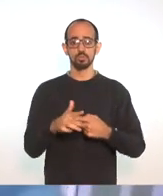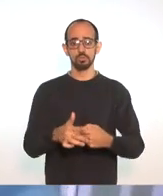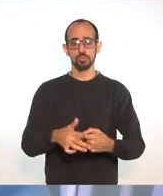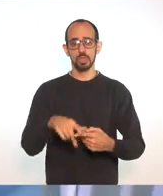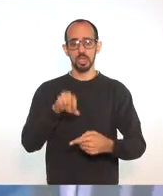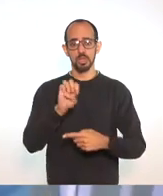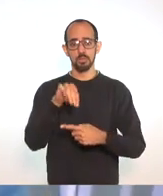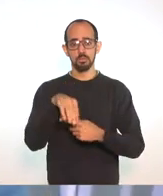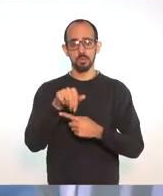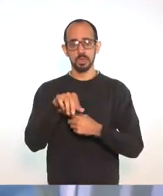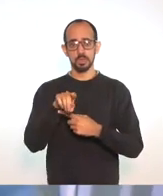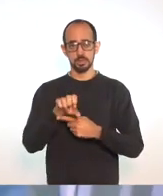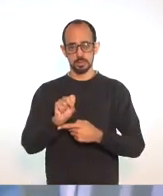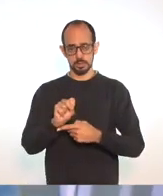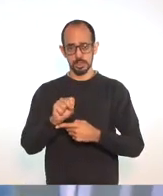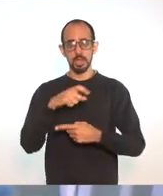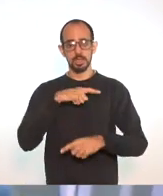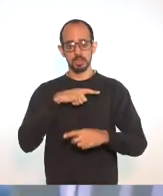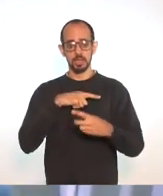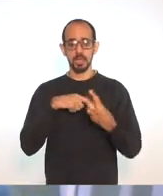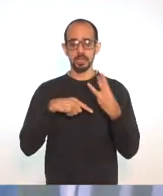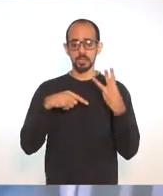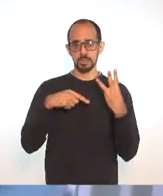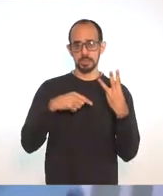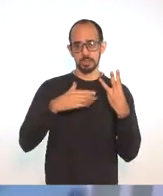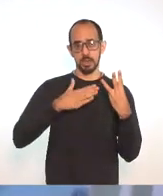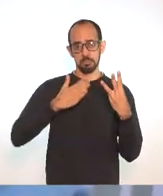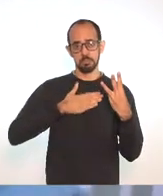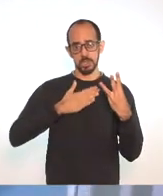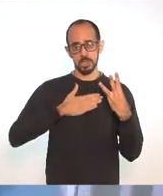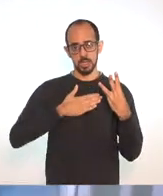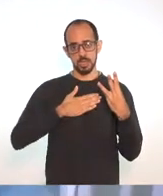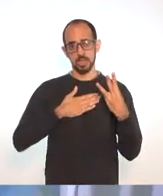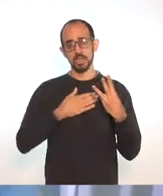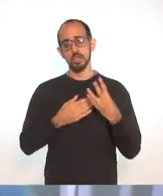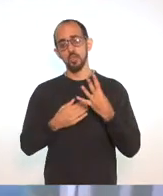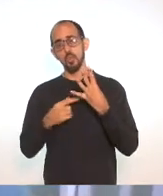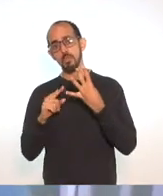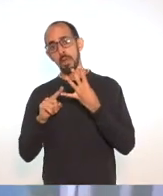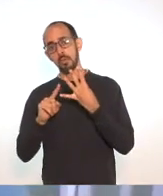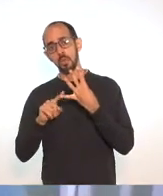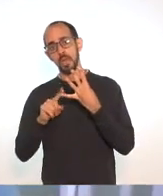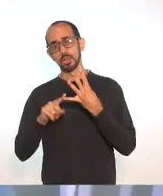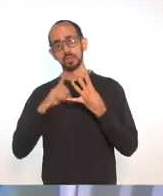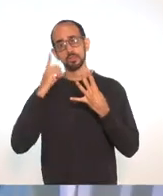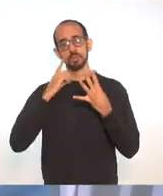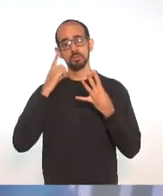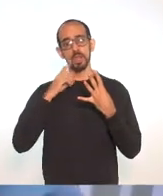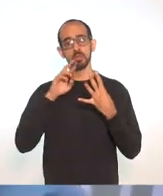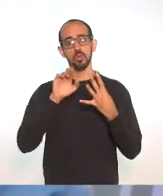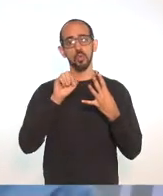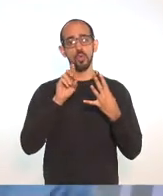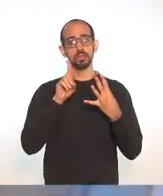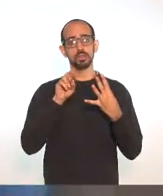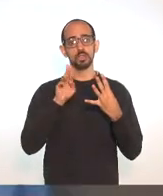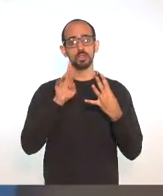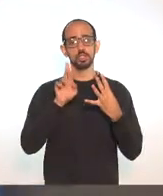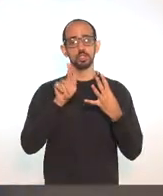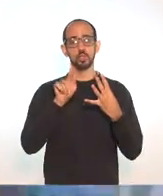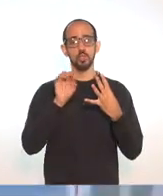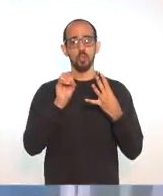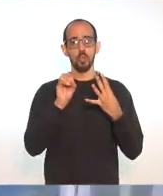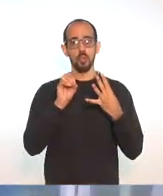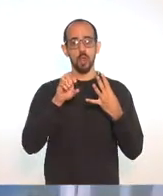inclusive diretoria na e uma de autoria do deputado Rodrigo Amorim por isso